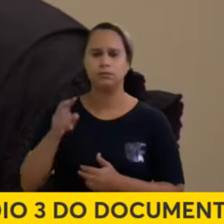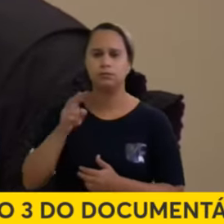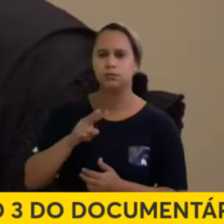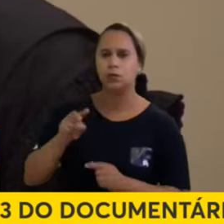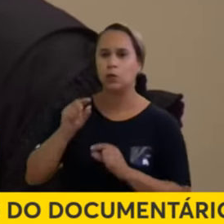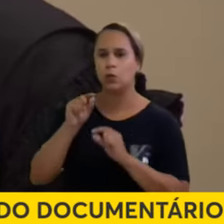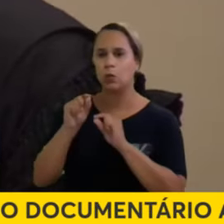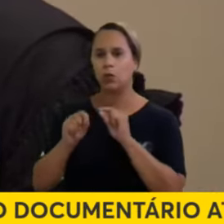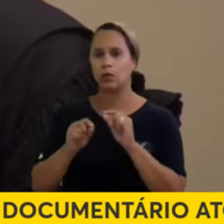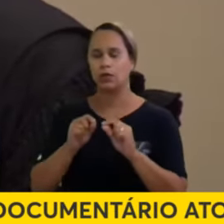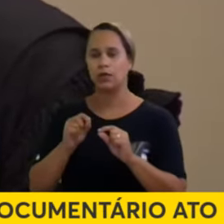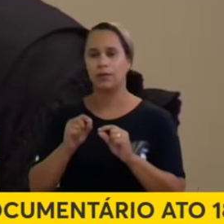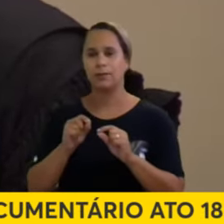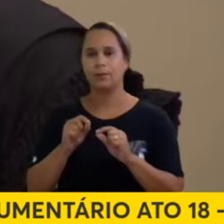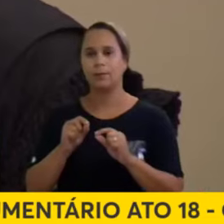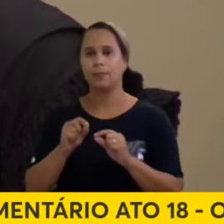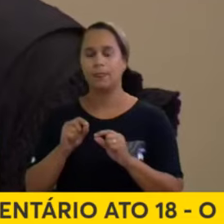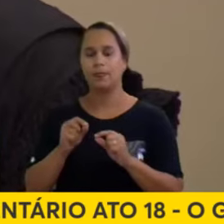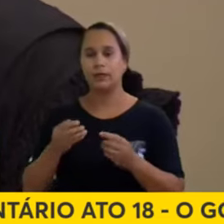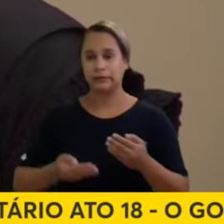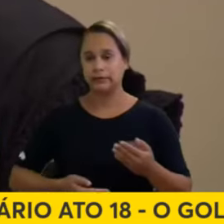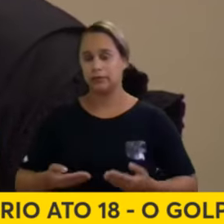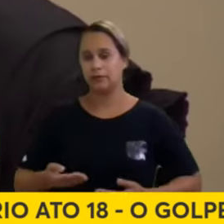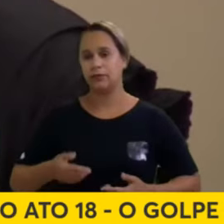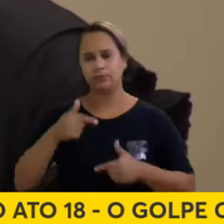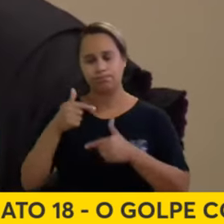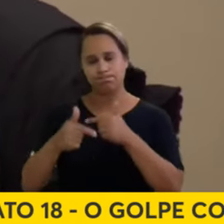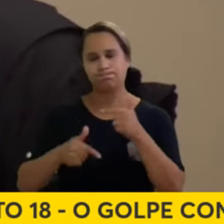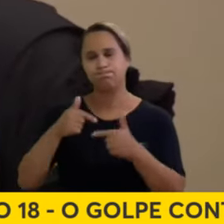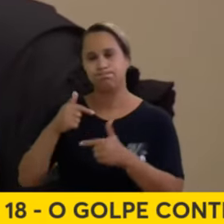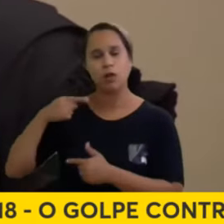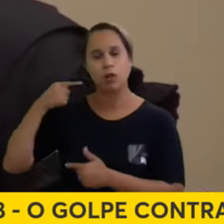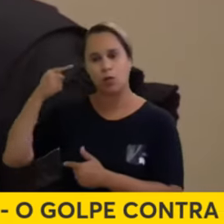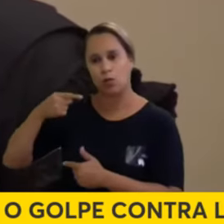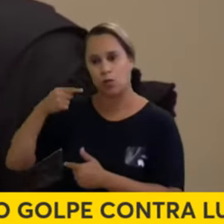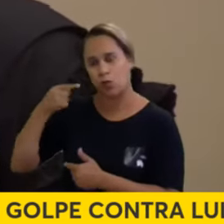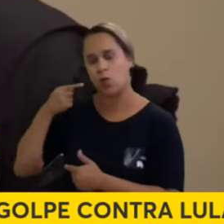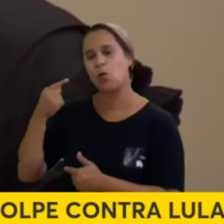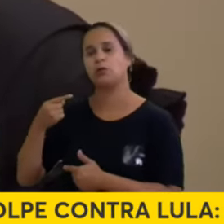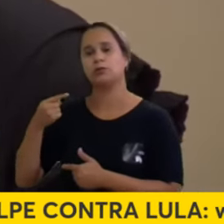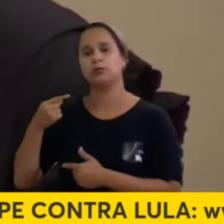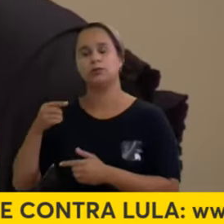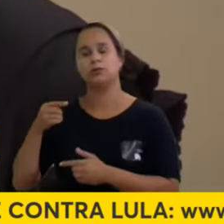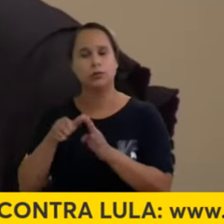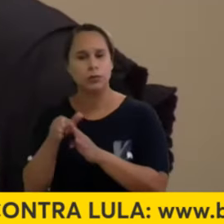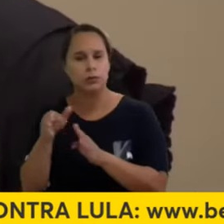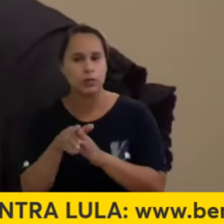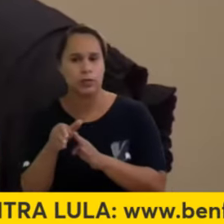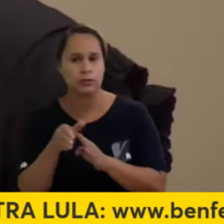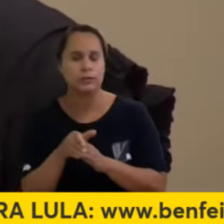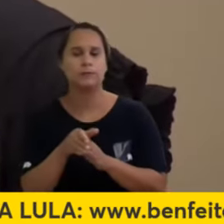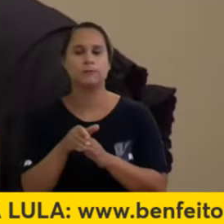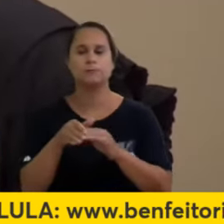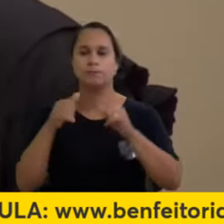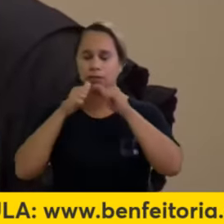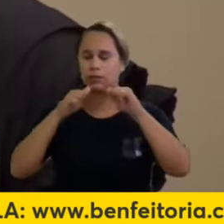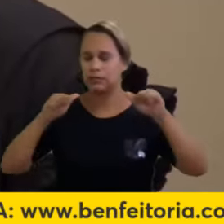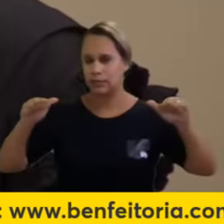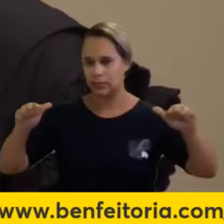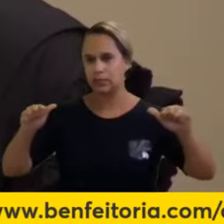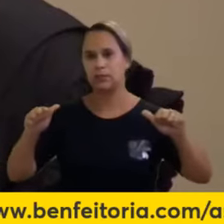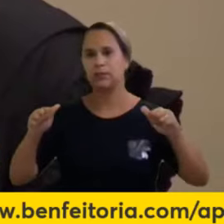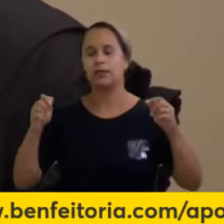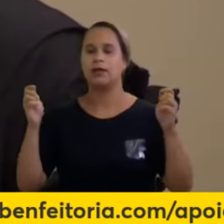Guedes para prestar Serv profissionais ao partido de consultoria assessoria e capacitação jurídica de filiados do